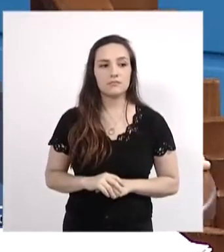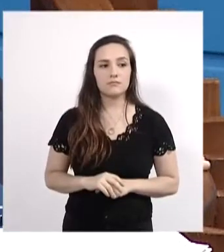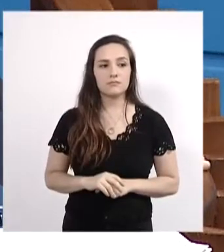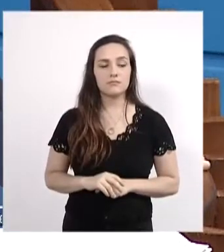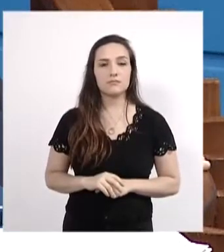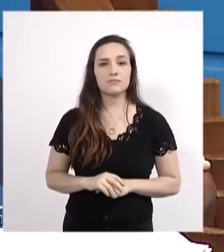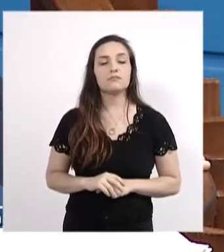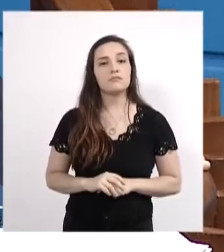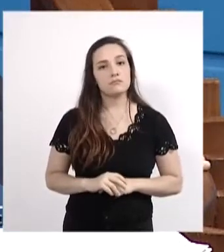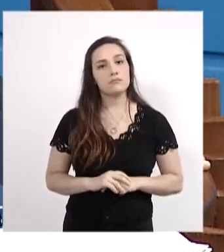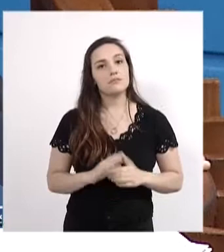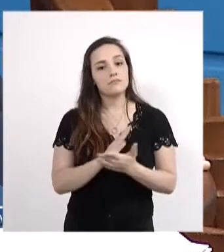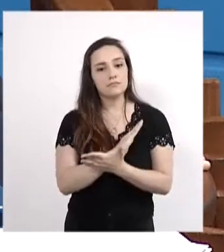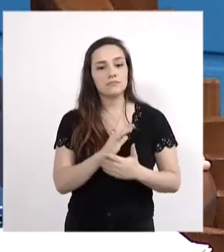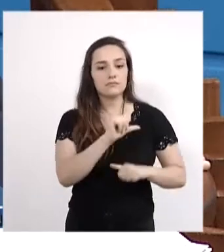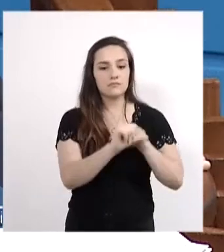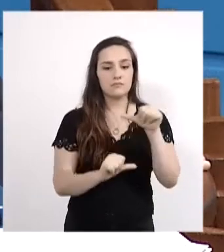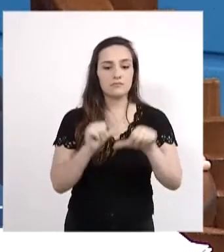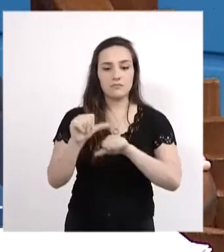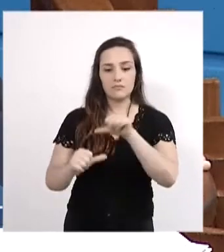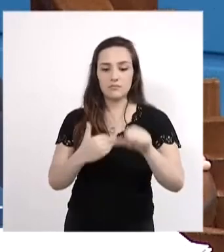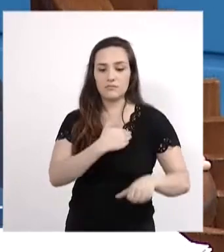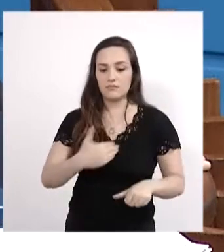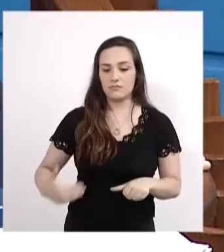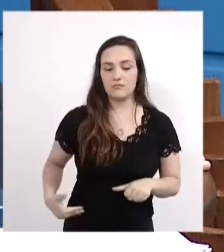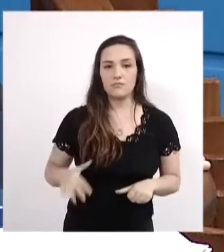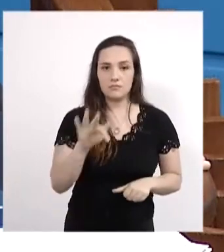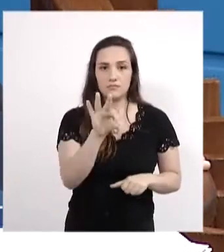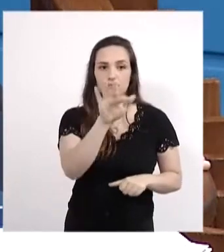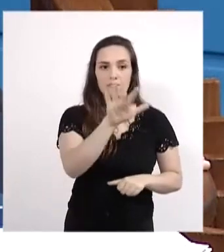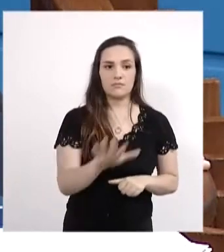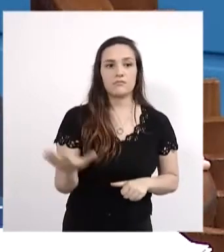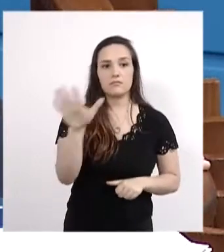sendo adotadas pelo governo federal, a meu ver,